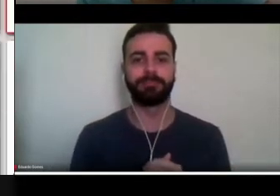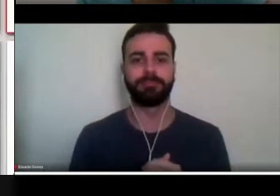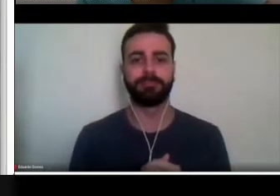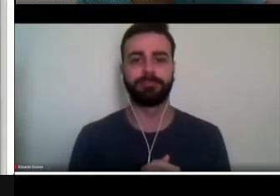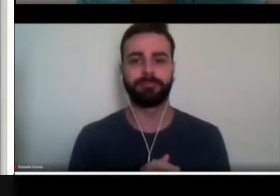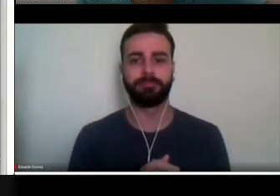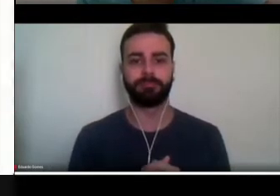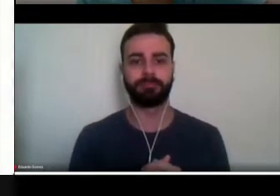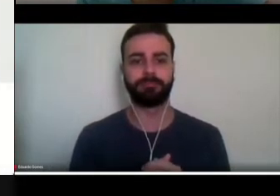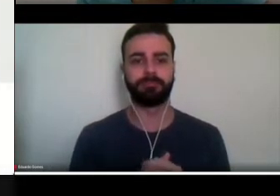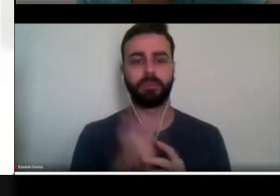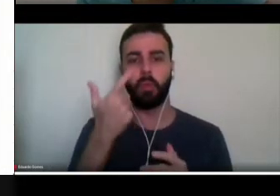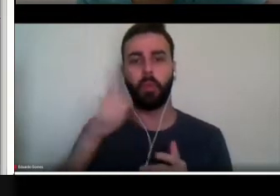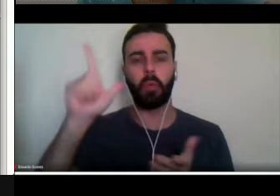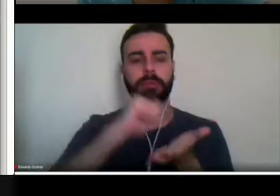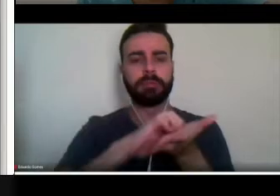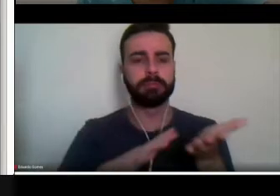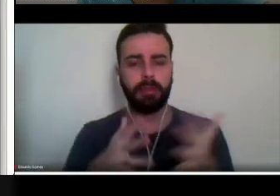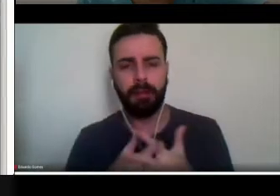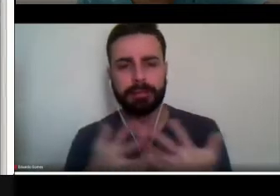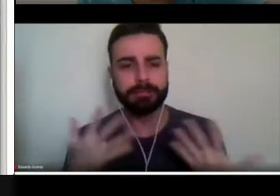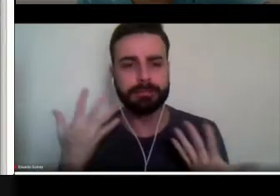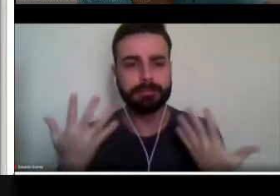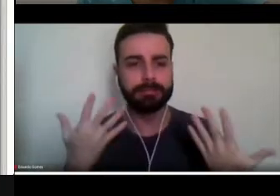É esse aqui.